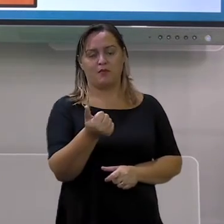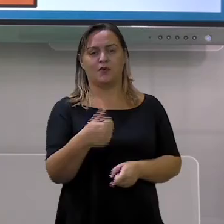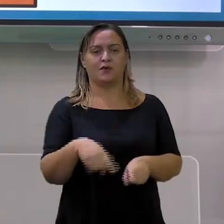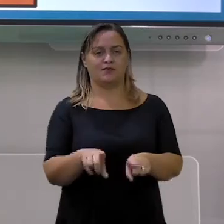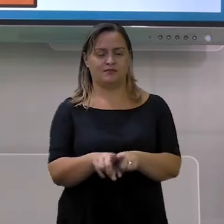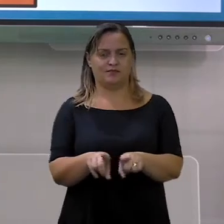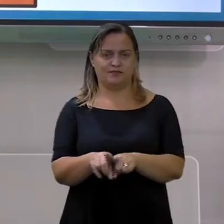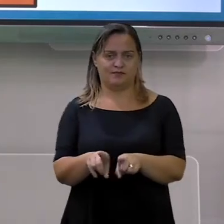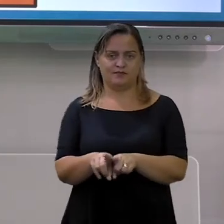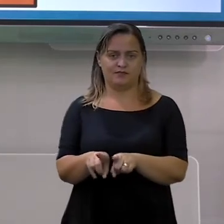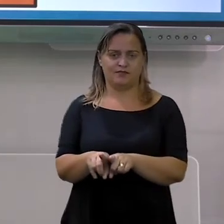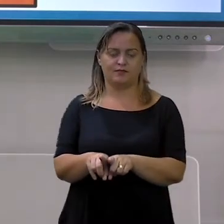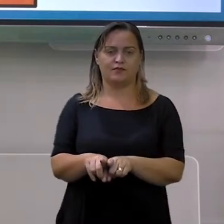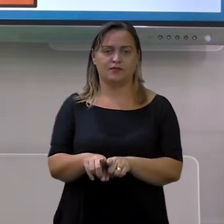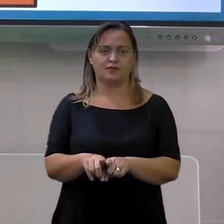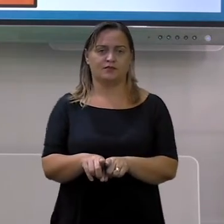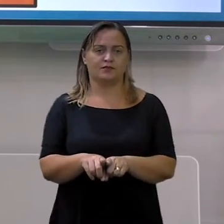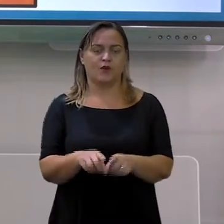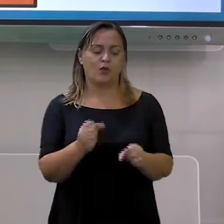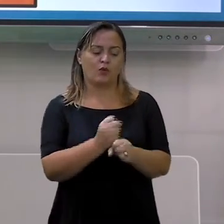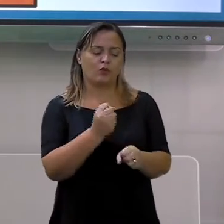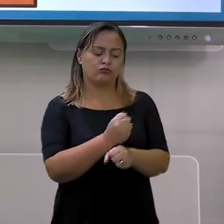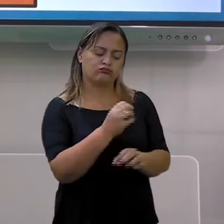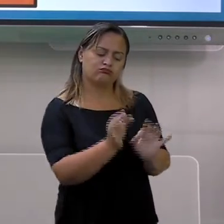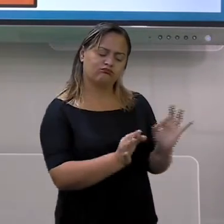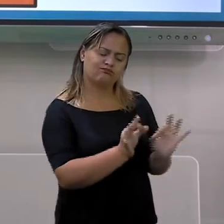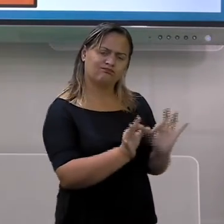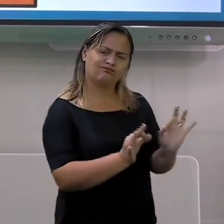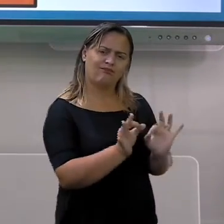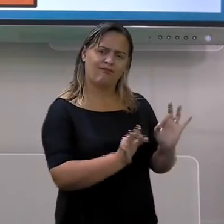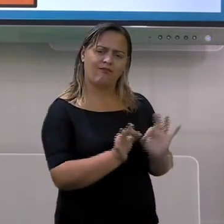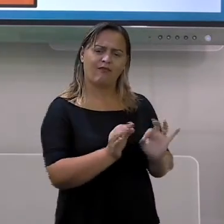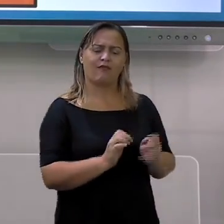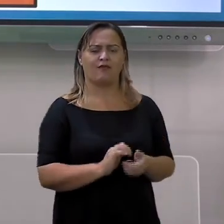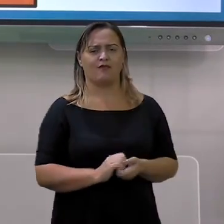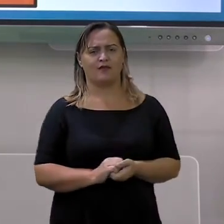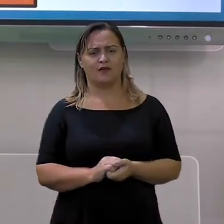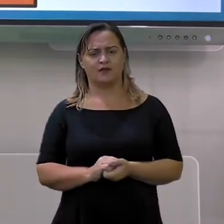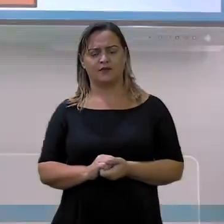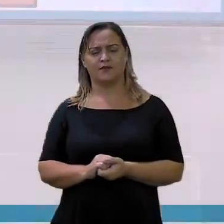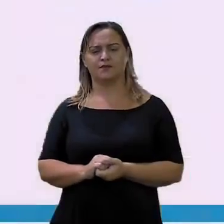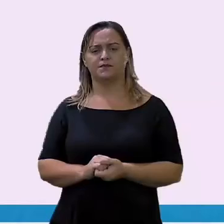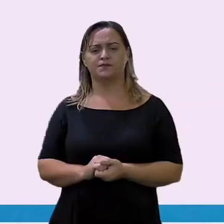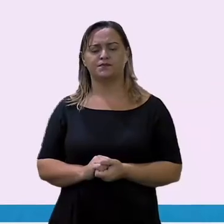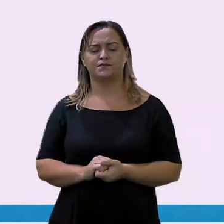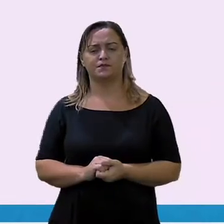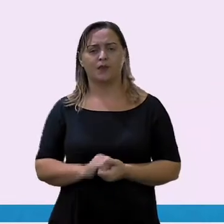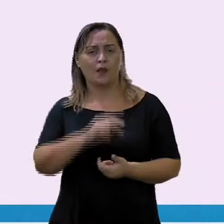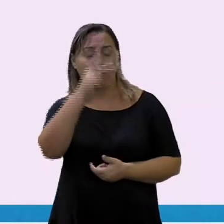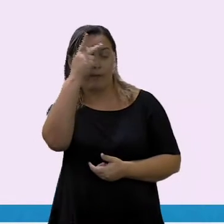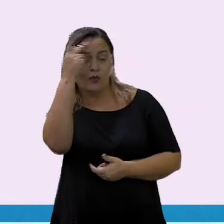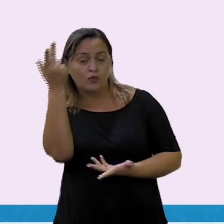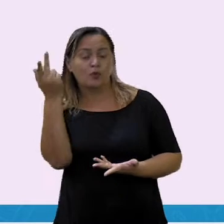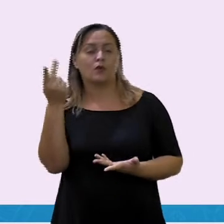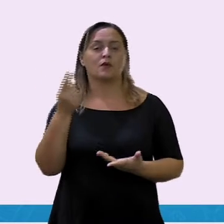na construção organizada, na paisagem organizada. O paisagista tem a missão, portanto,